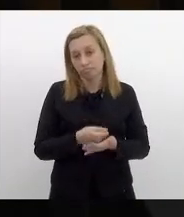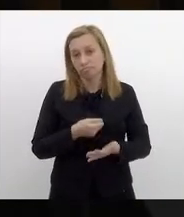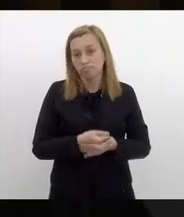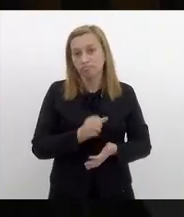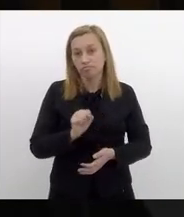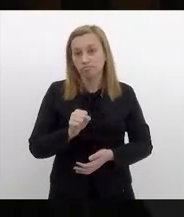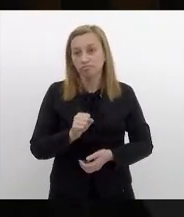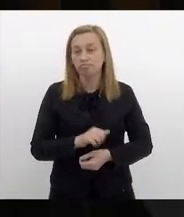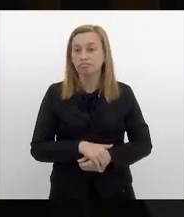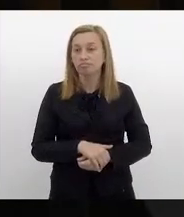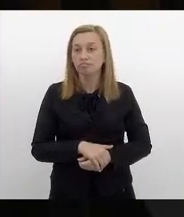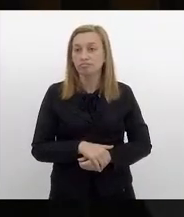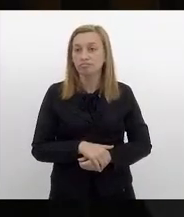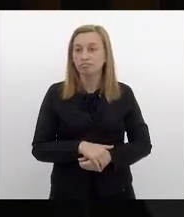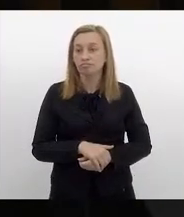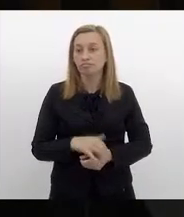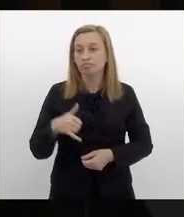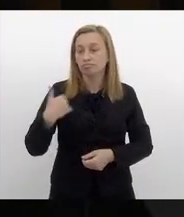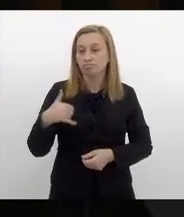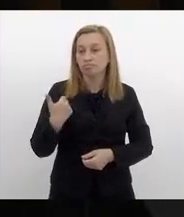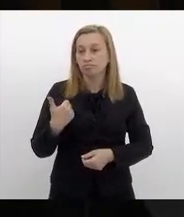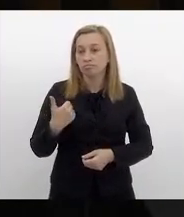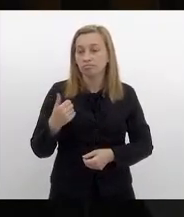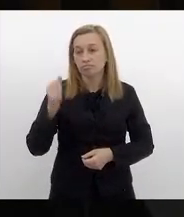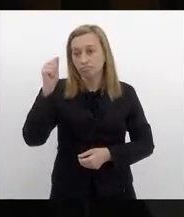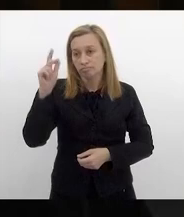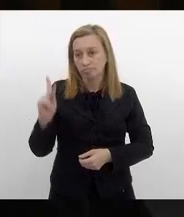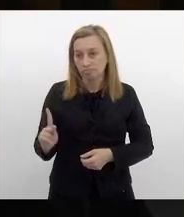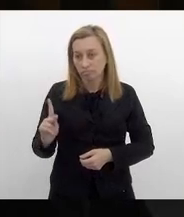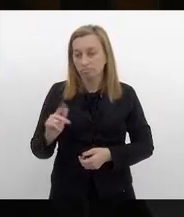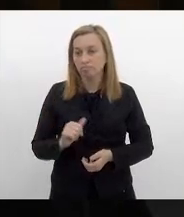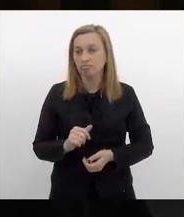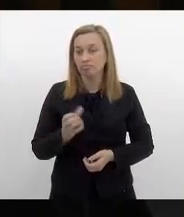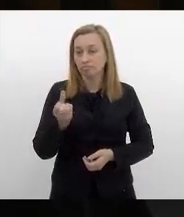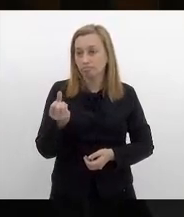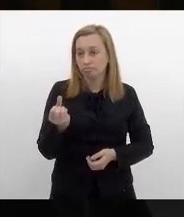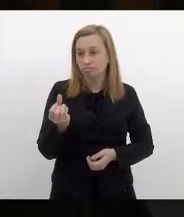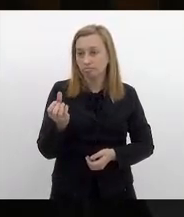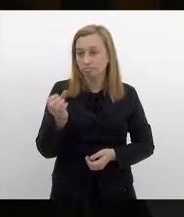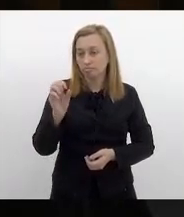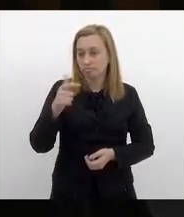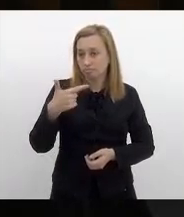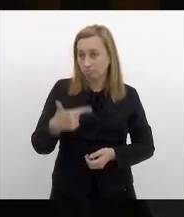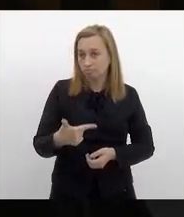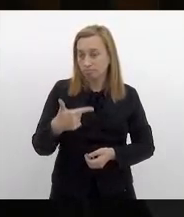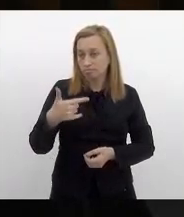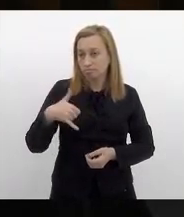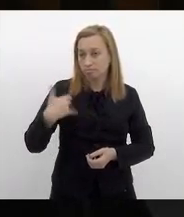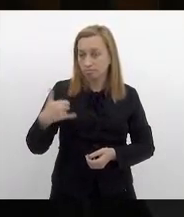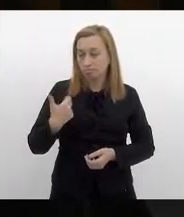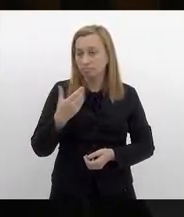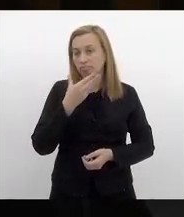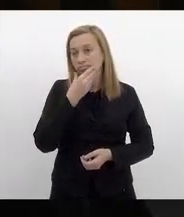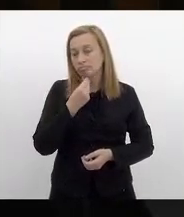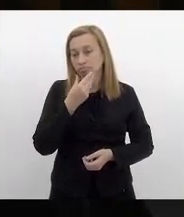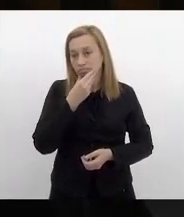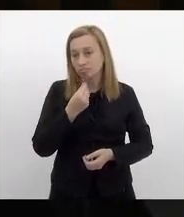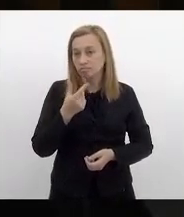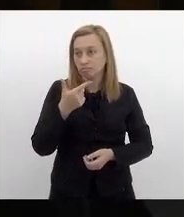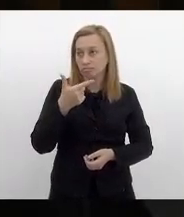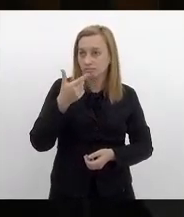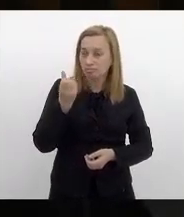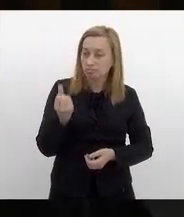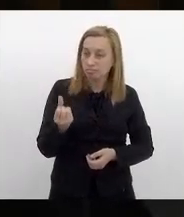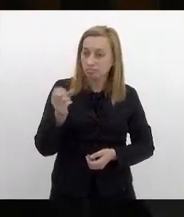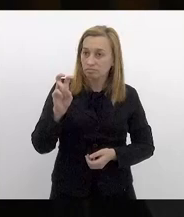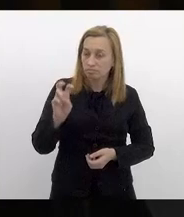obrigatório, ter as idades mínimas de aposentadoria. 62 anos para homem e